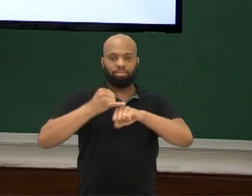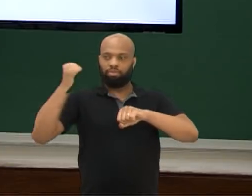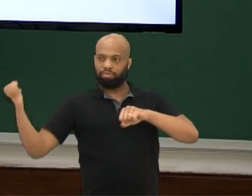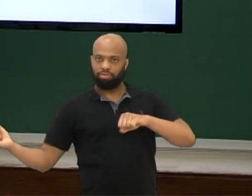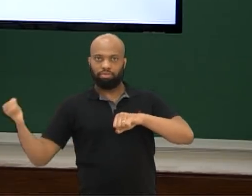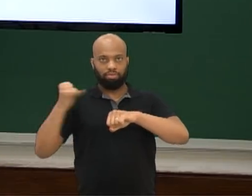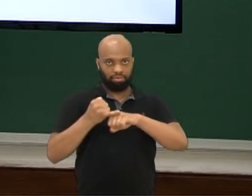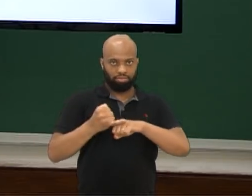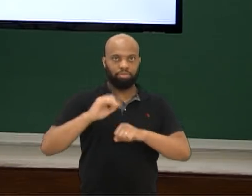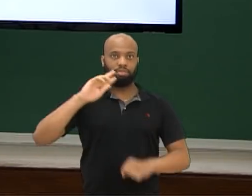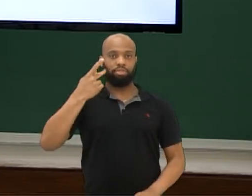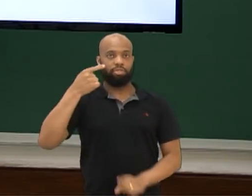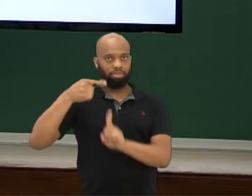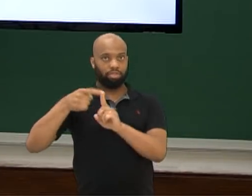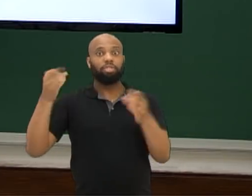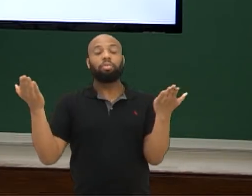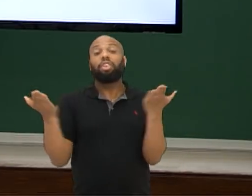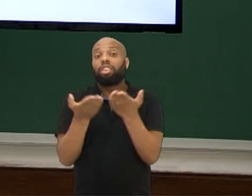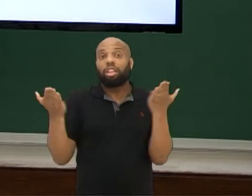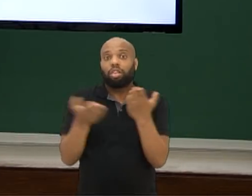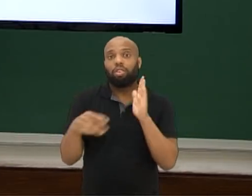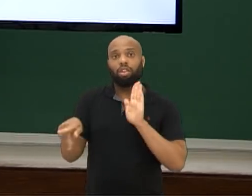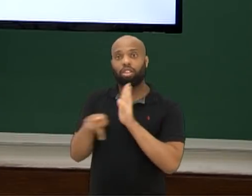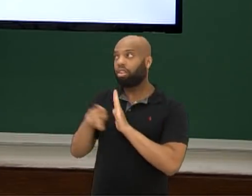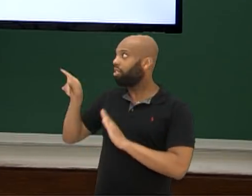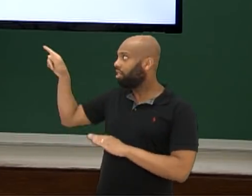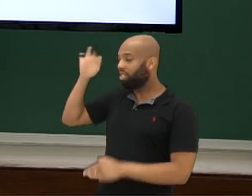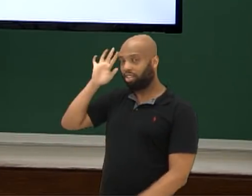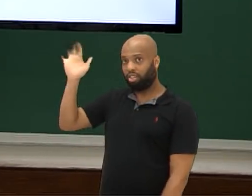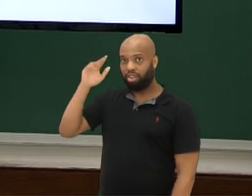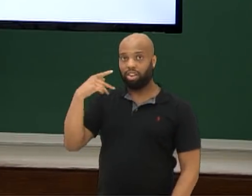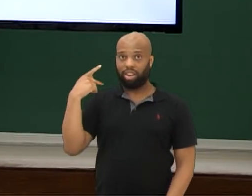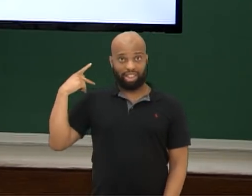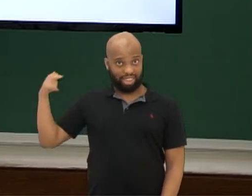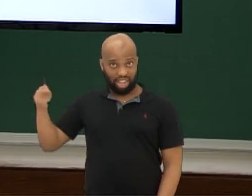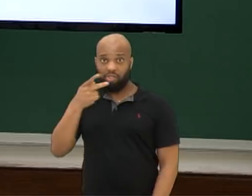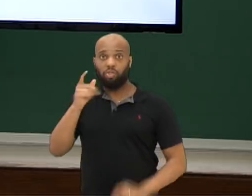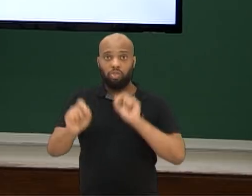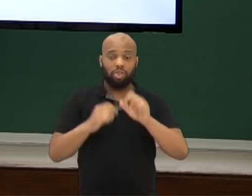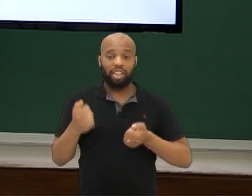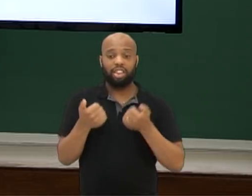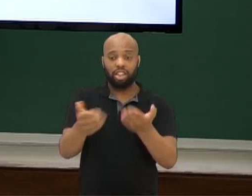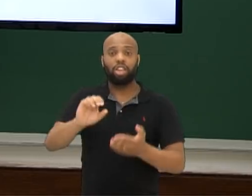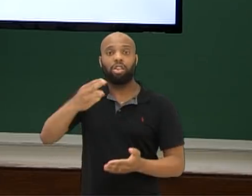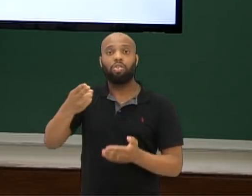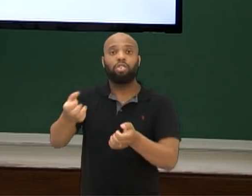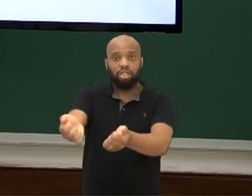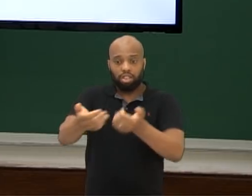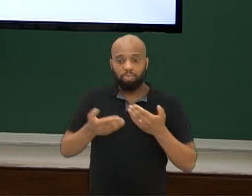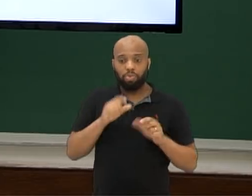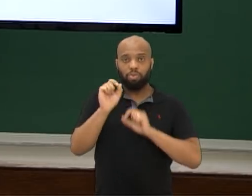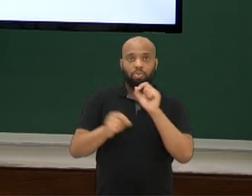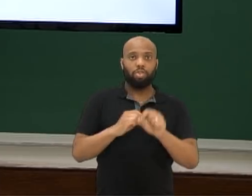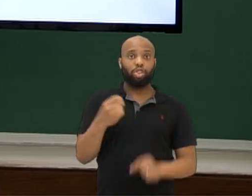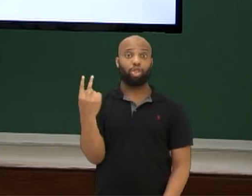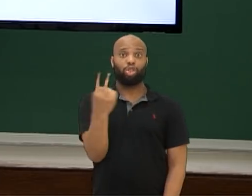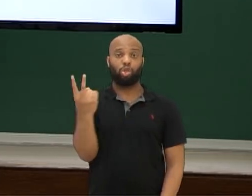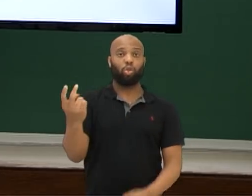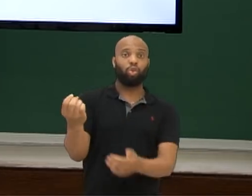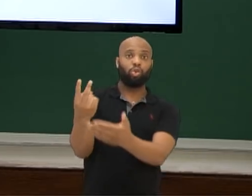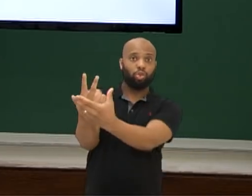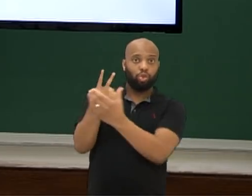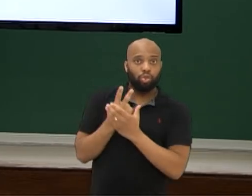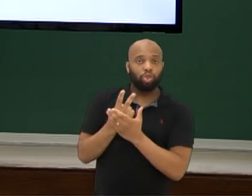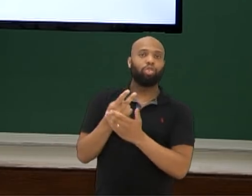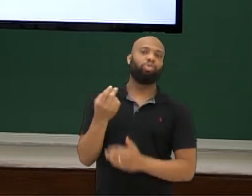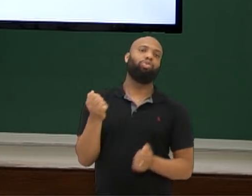né? Agora, na teoria de Lewis, eu estou falando de doar ou receber pares eletrônicos, tá